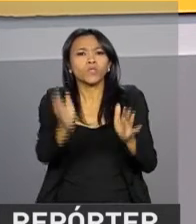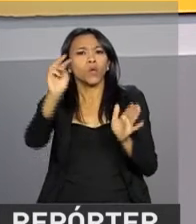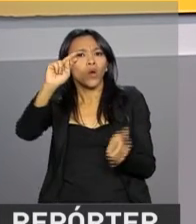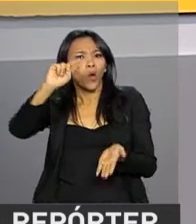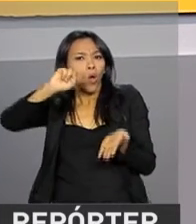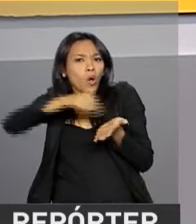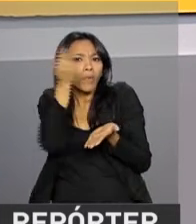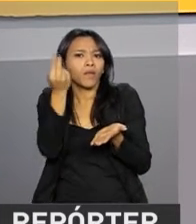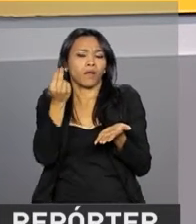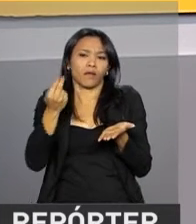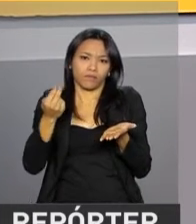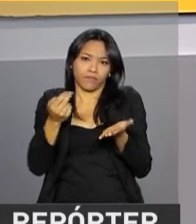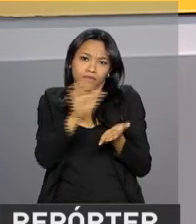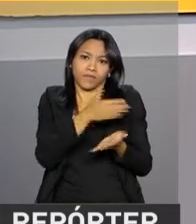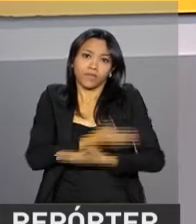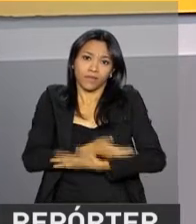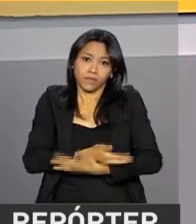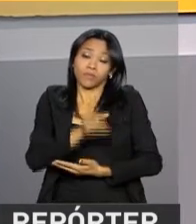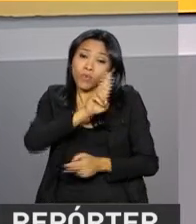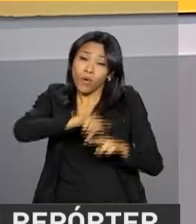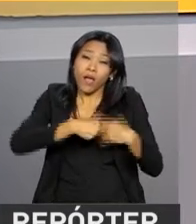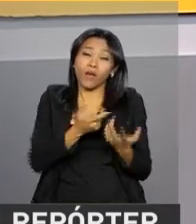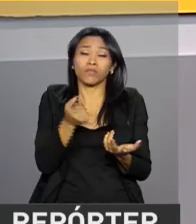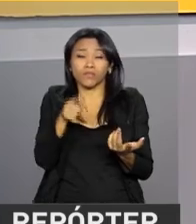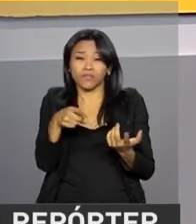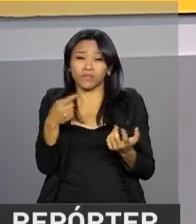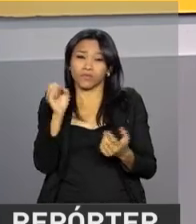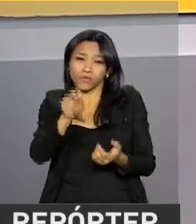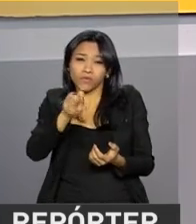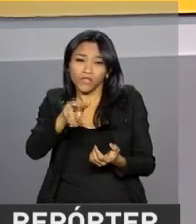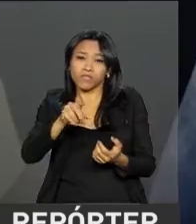causa do vírus, nasceram com problemas ortopédicos.